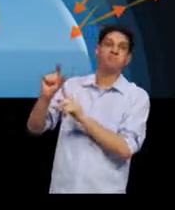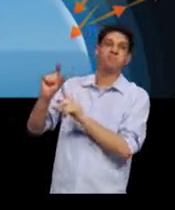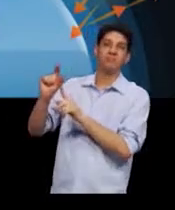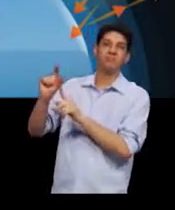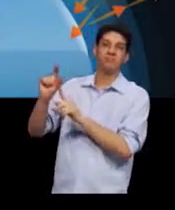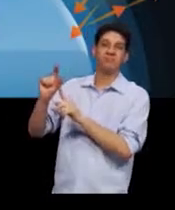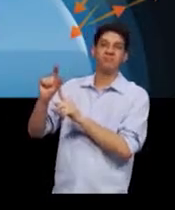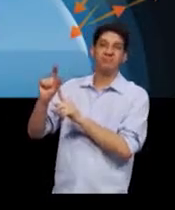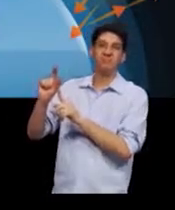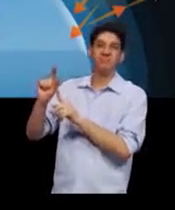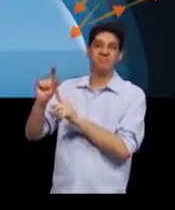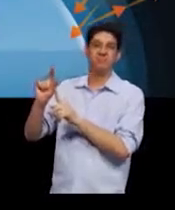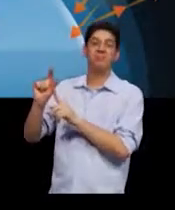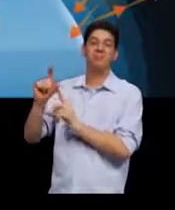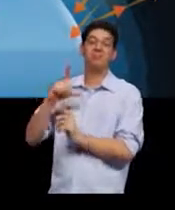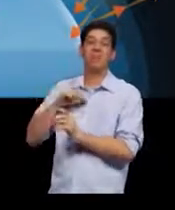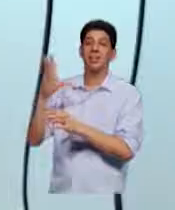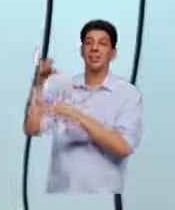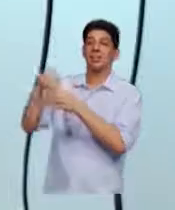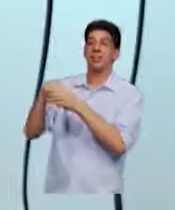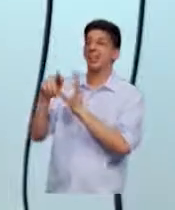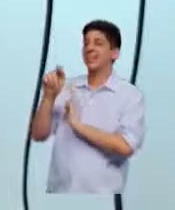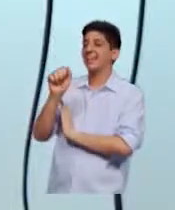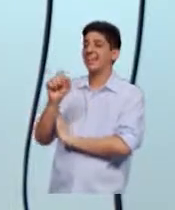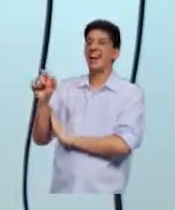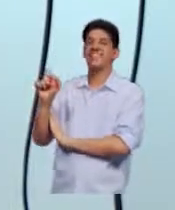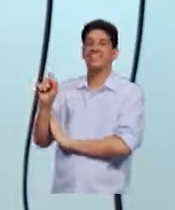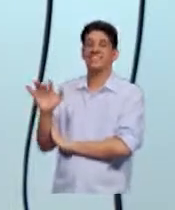repleta de um gás chamado gás ozônio.